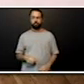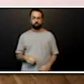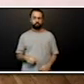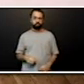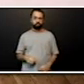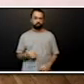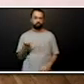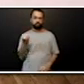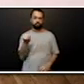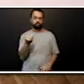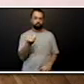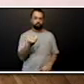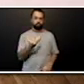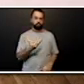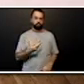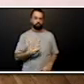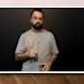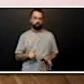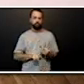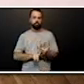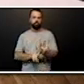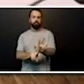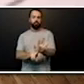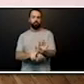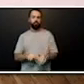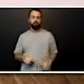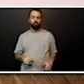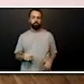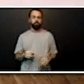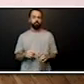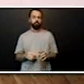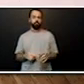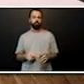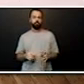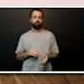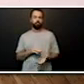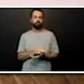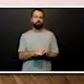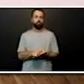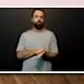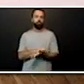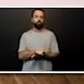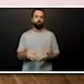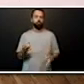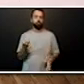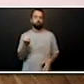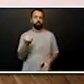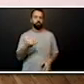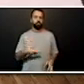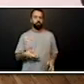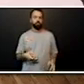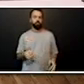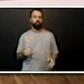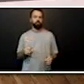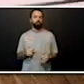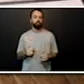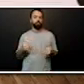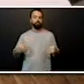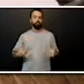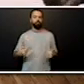Representa quantidade nula. A ausência de quantidade. Pode ser